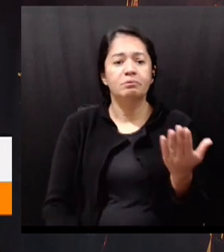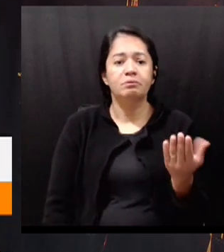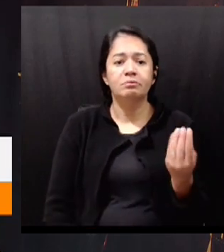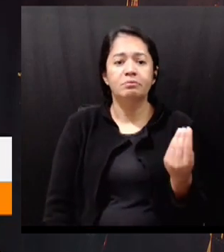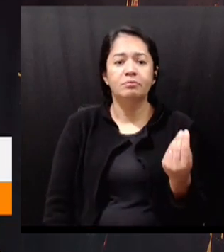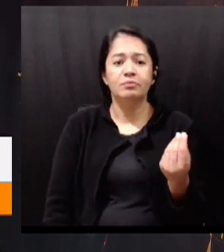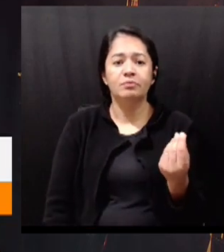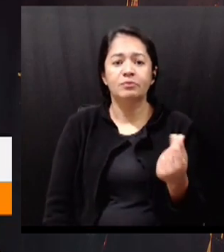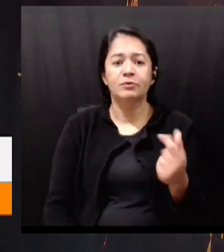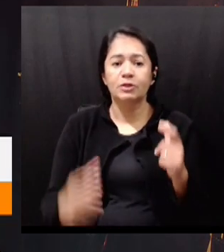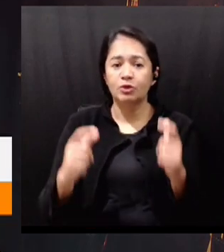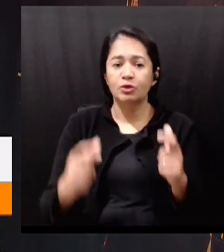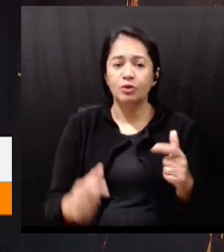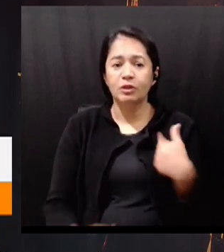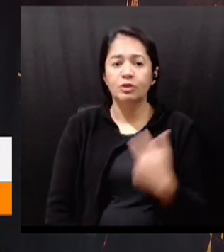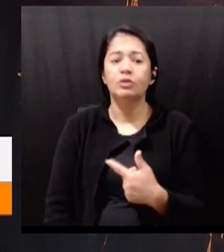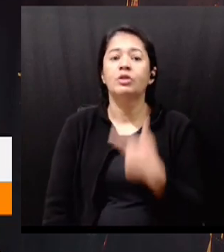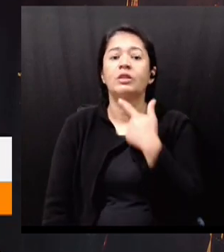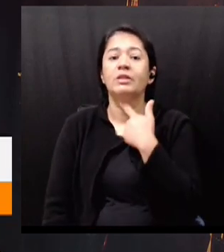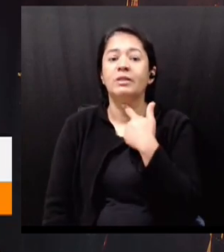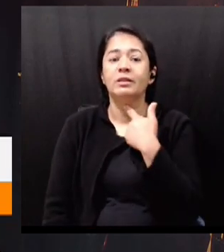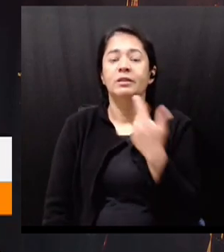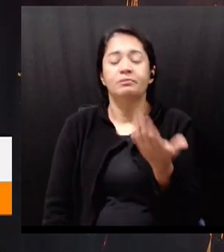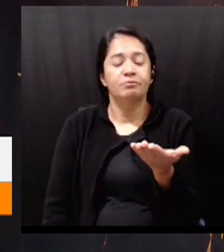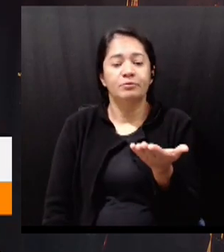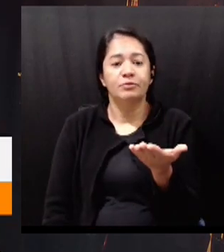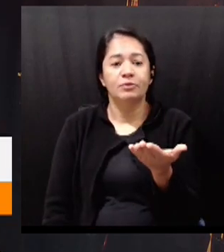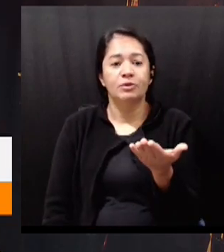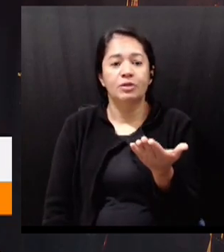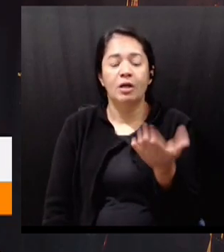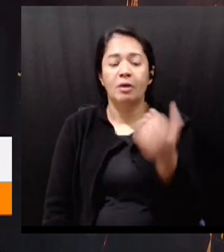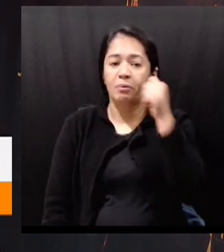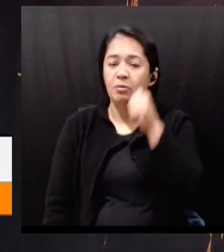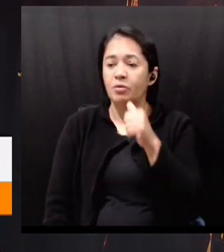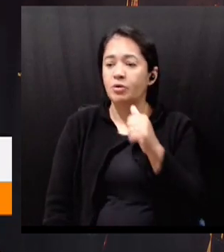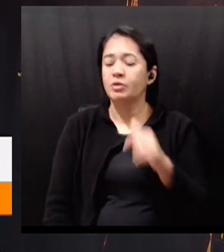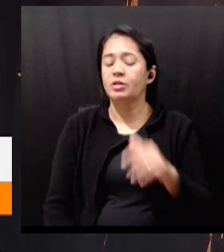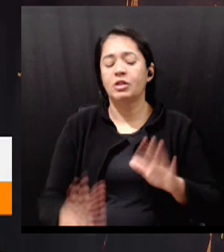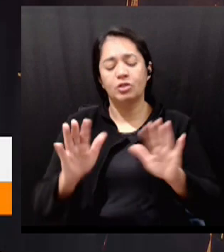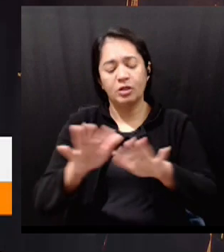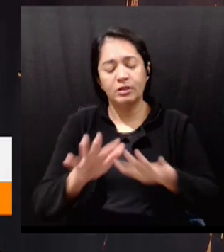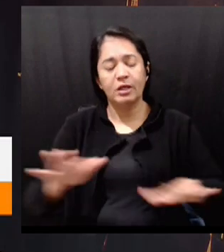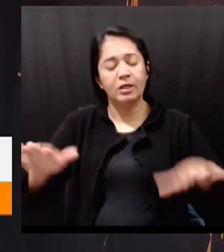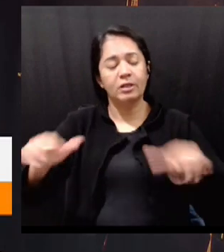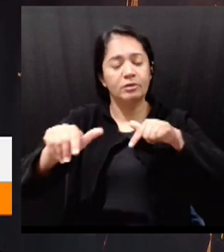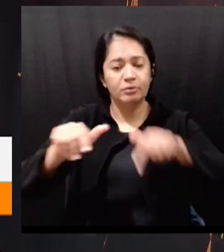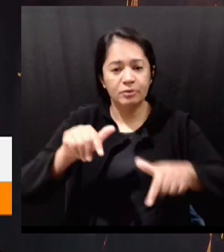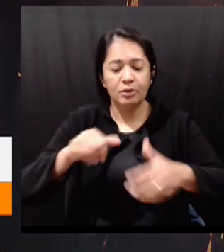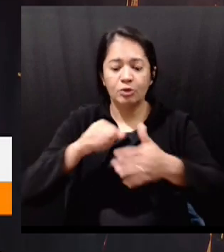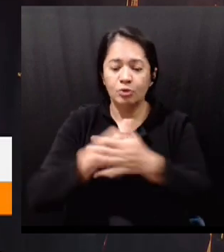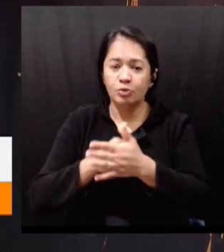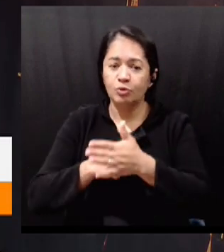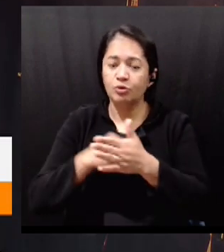nós desejamos estar. Então a mulher hoje ela está no mercado de trabalho, ela luta pelo reconhecimento, e aí às vezes